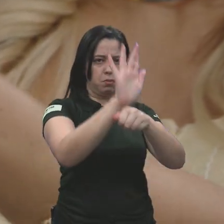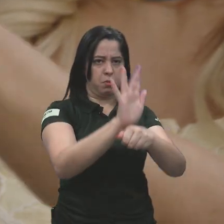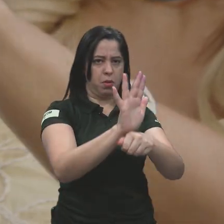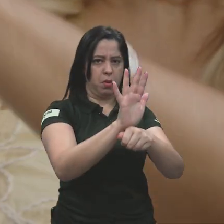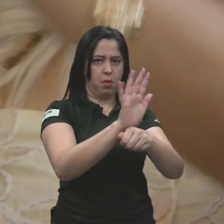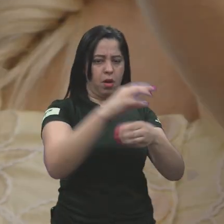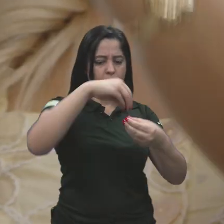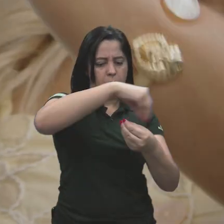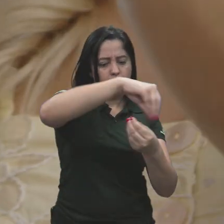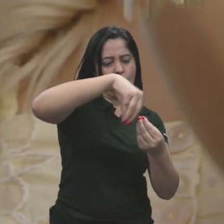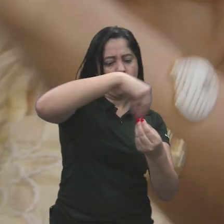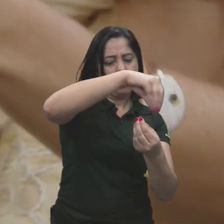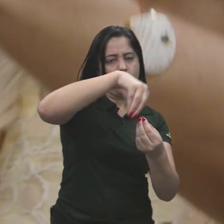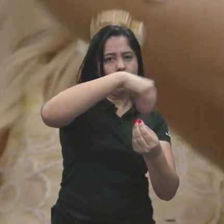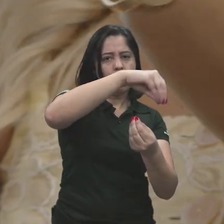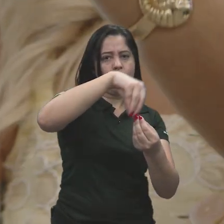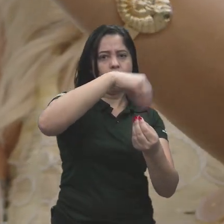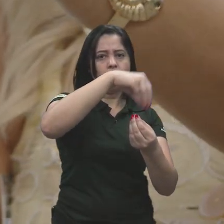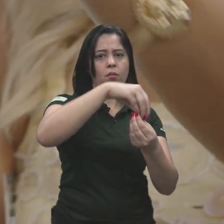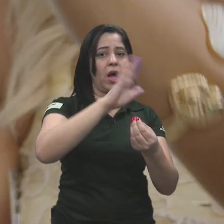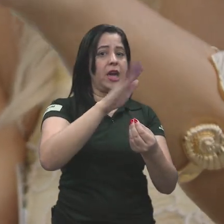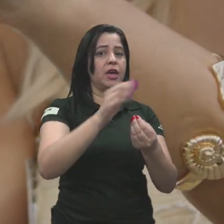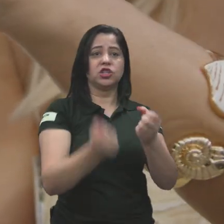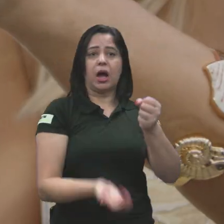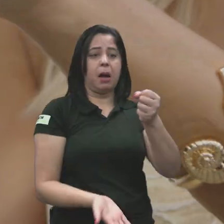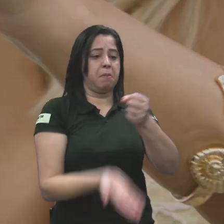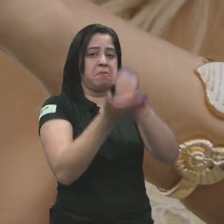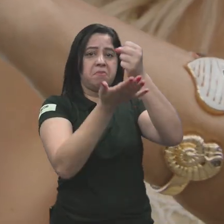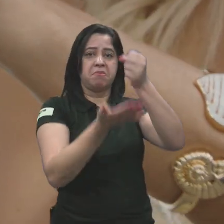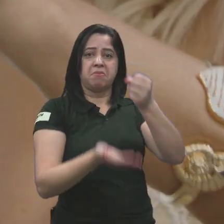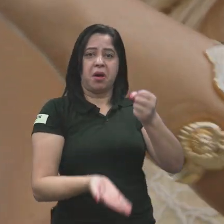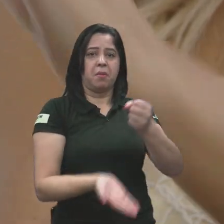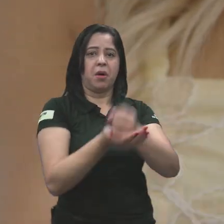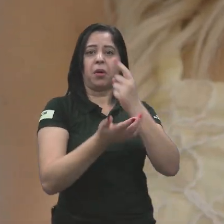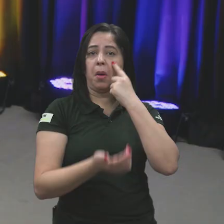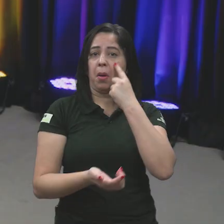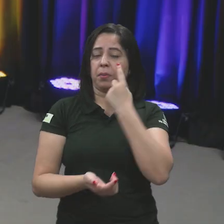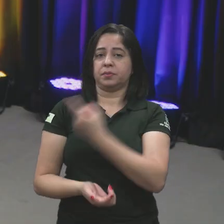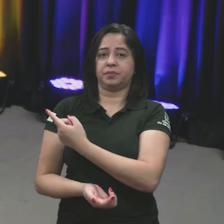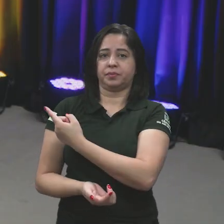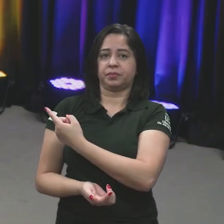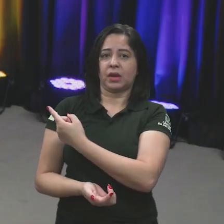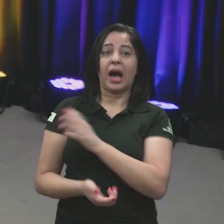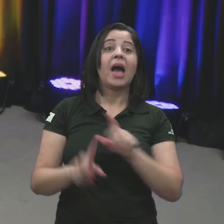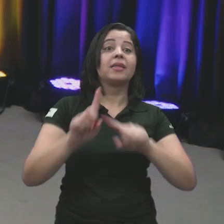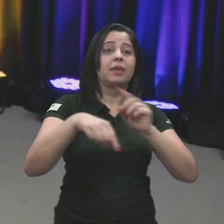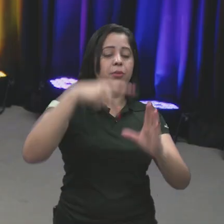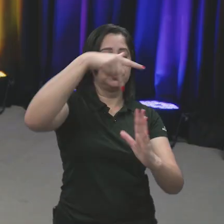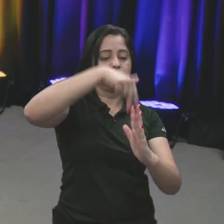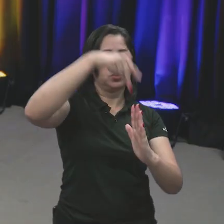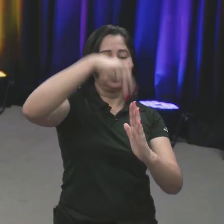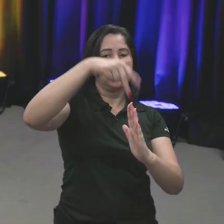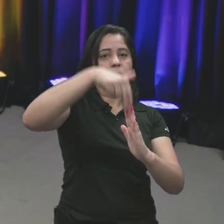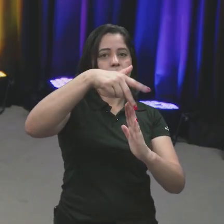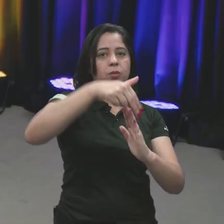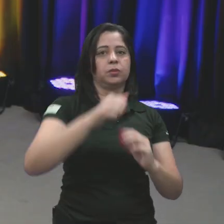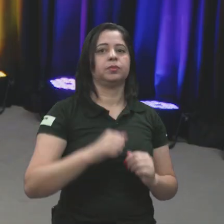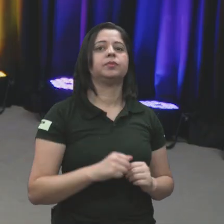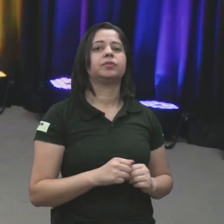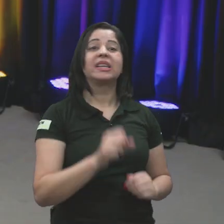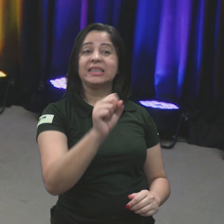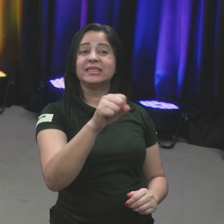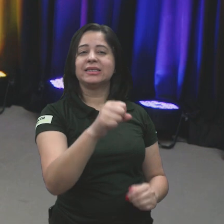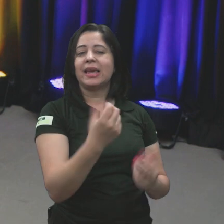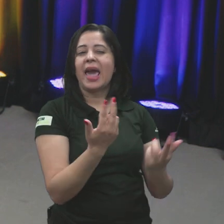a fitinha, já saindo com a... Isso. E aqui você fez esses recortes, né? Esses recortes eu simulei a pena, tá? Que